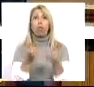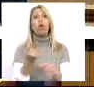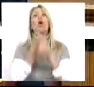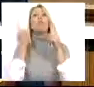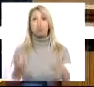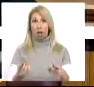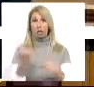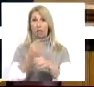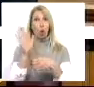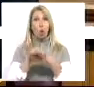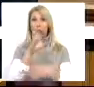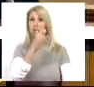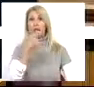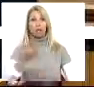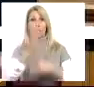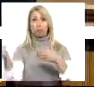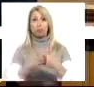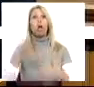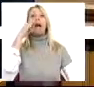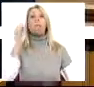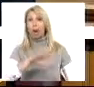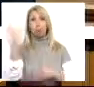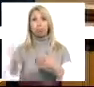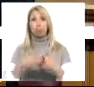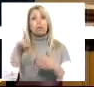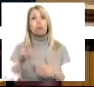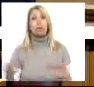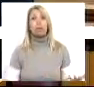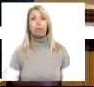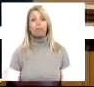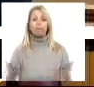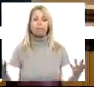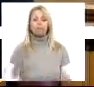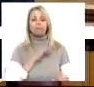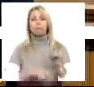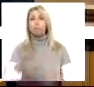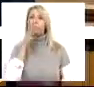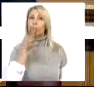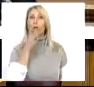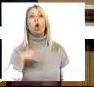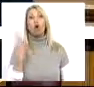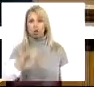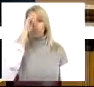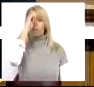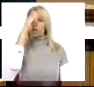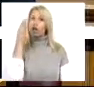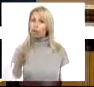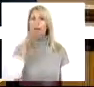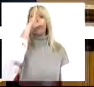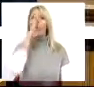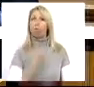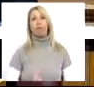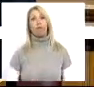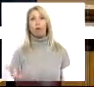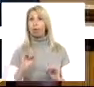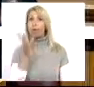TTT estavam encerrados e os bancos também estavam encerrados. E, portanto, senhores deputados, nós vamos respeitar o Governo e não